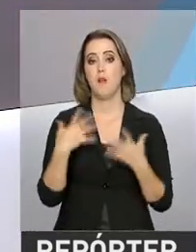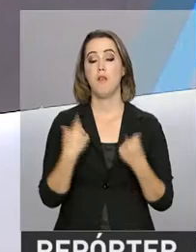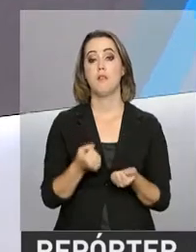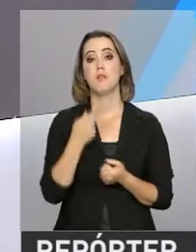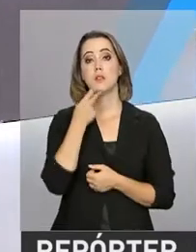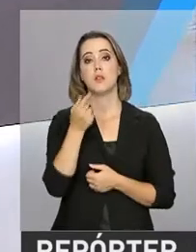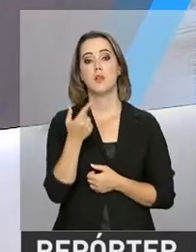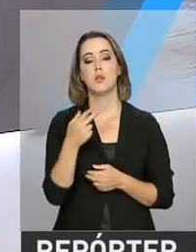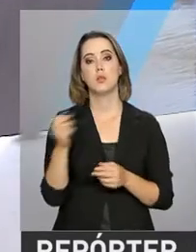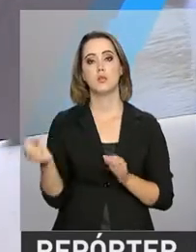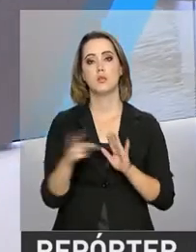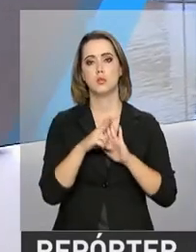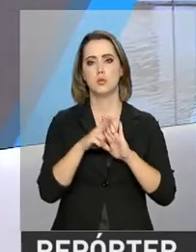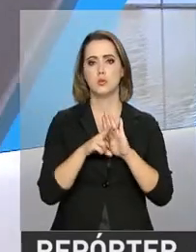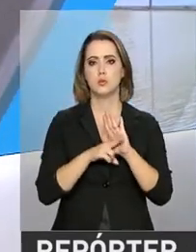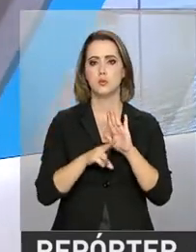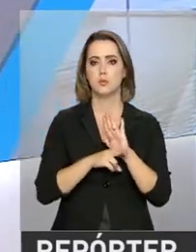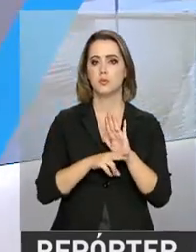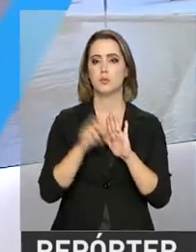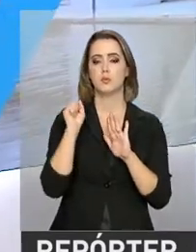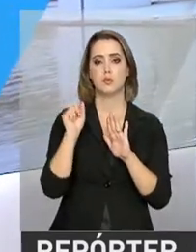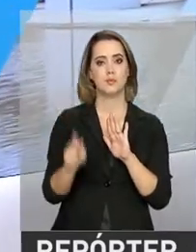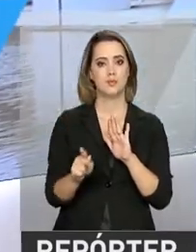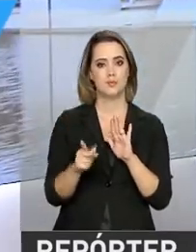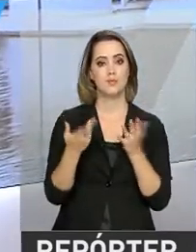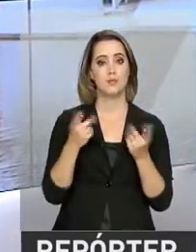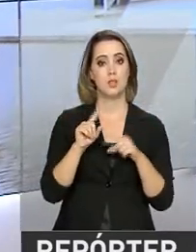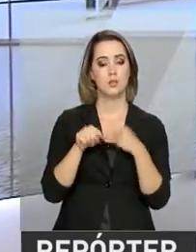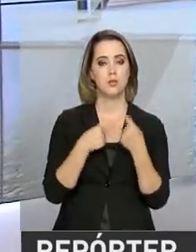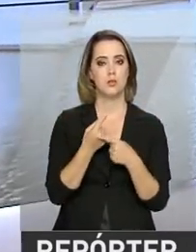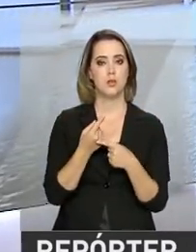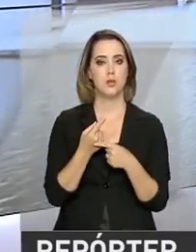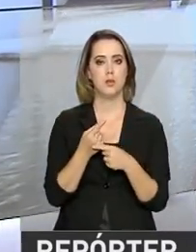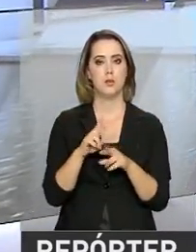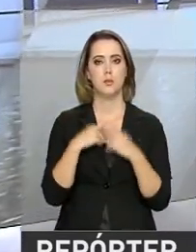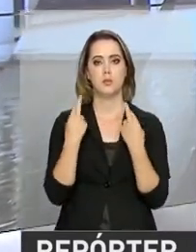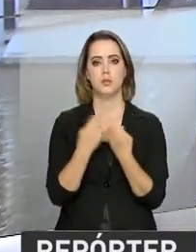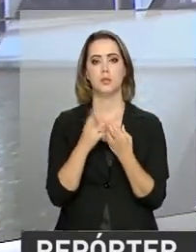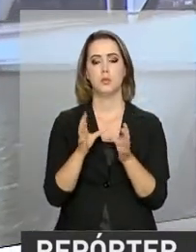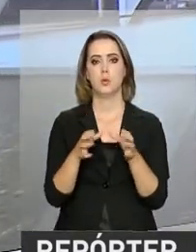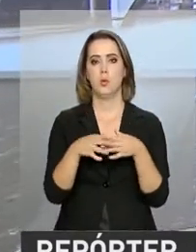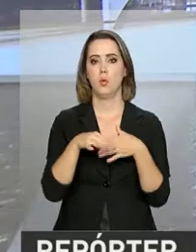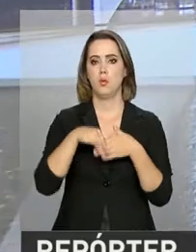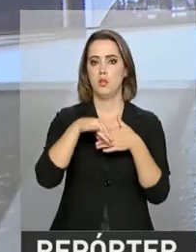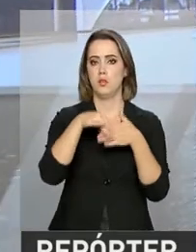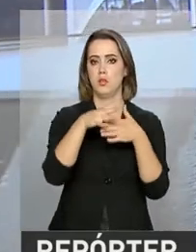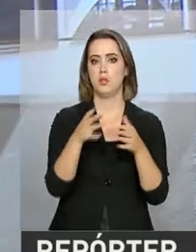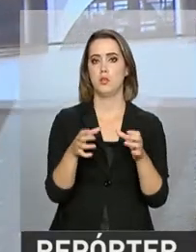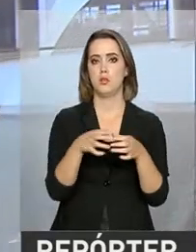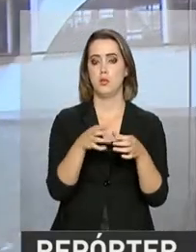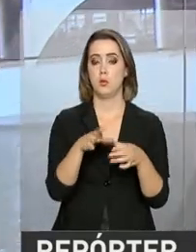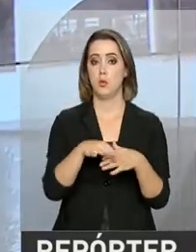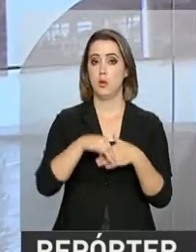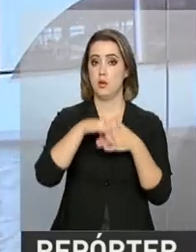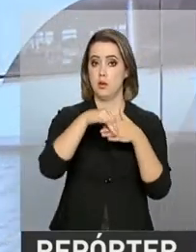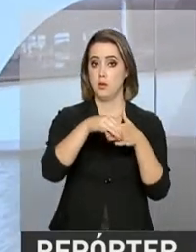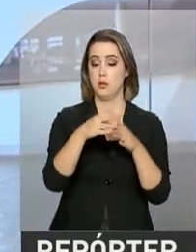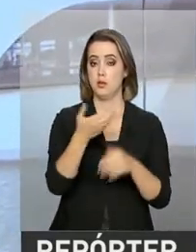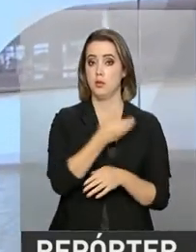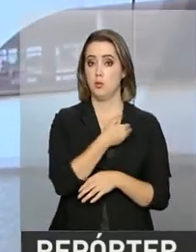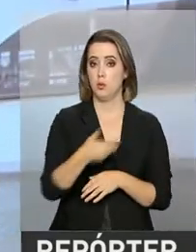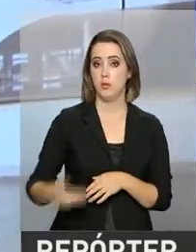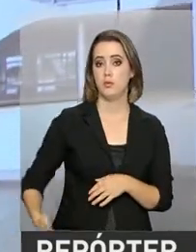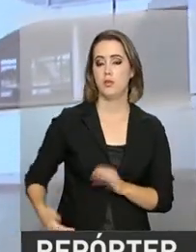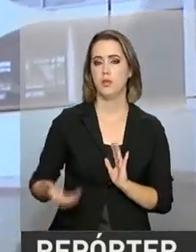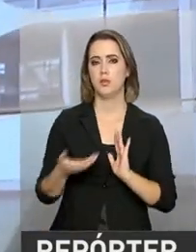falar agora de reforma da Previdência. Depois de uma reunião com líderes da base aliada na noite de ontem, o líder do governo na Câmara